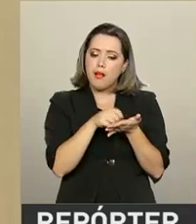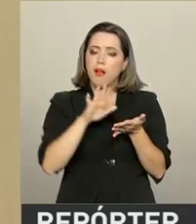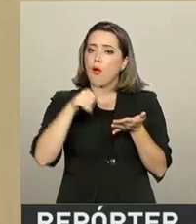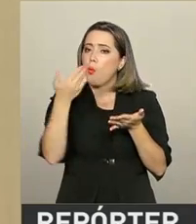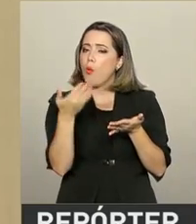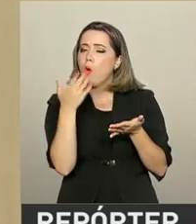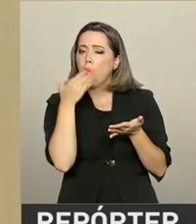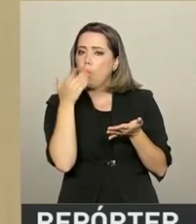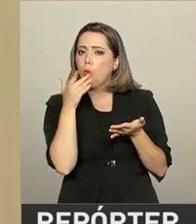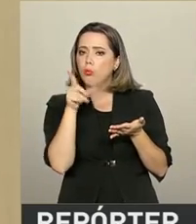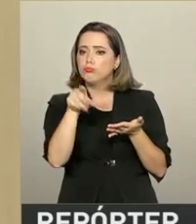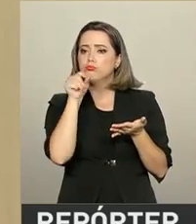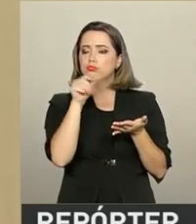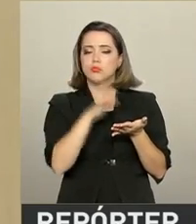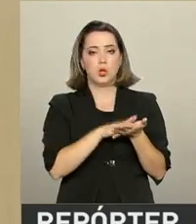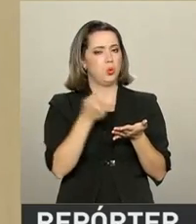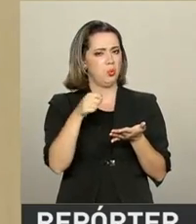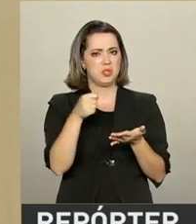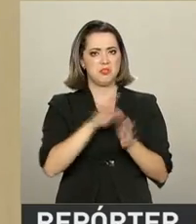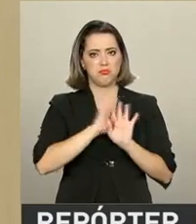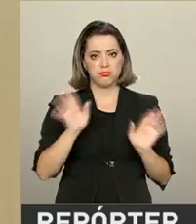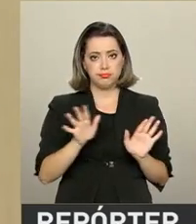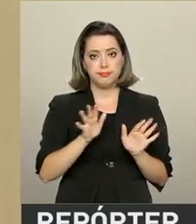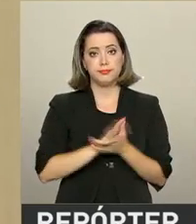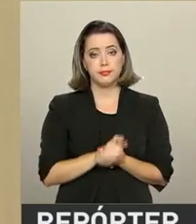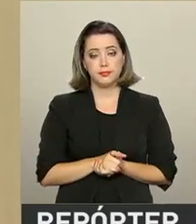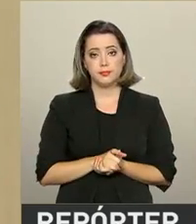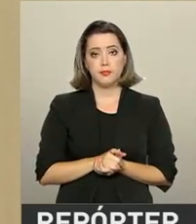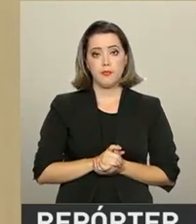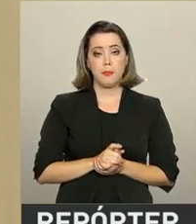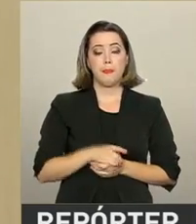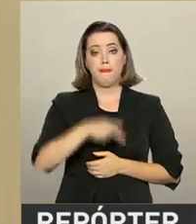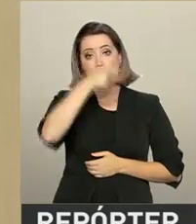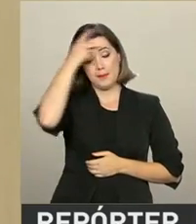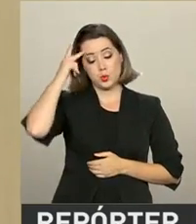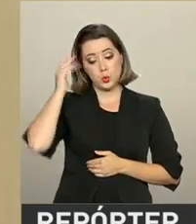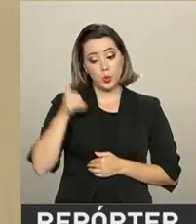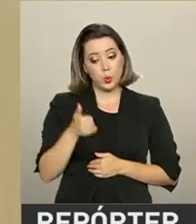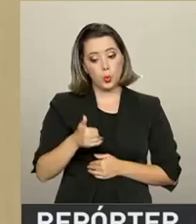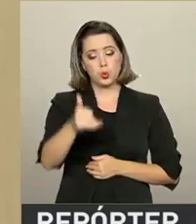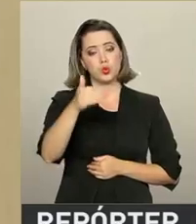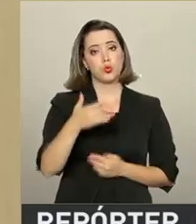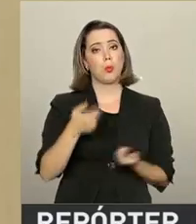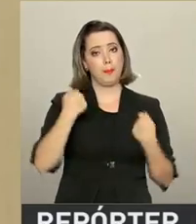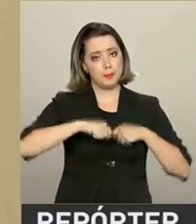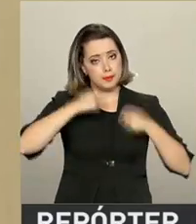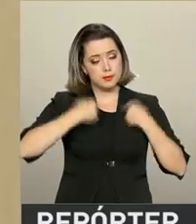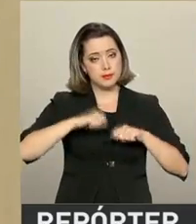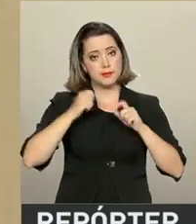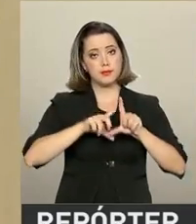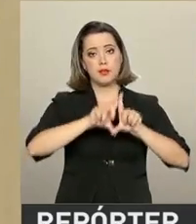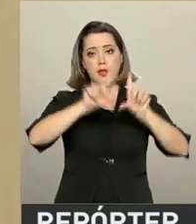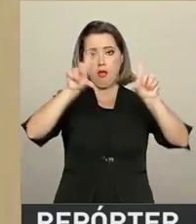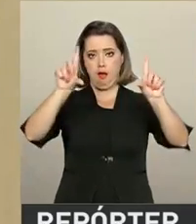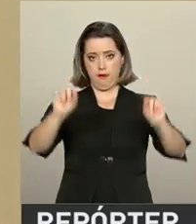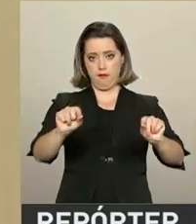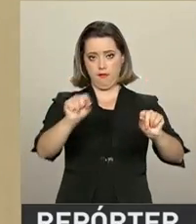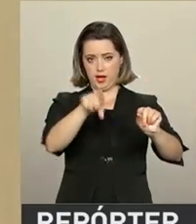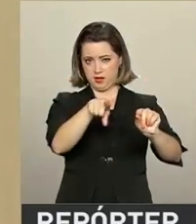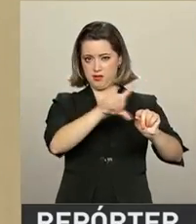a cor do caderno no cartão de resposta o participante segue tendo que transcrever a frase de